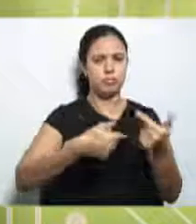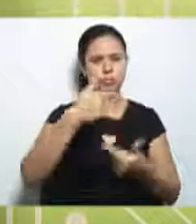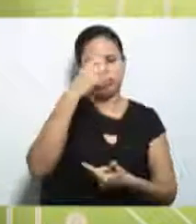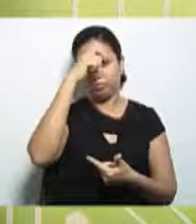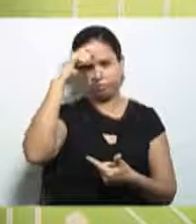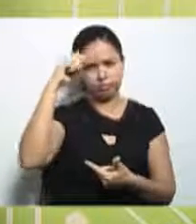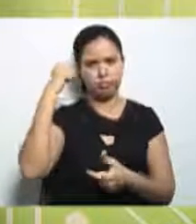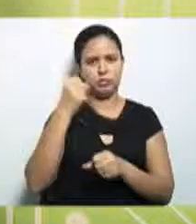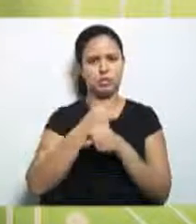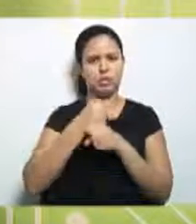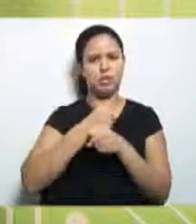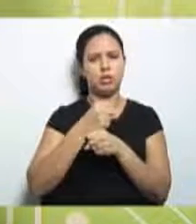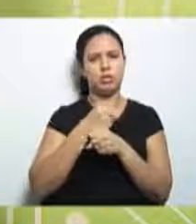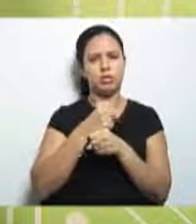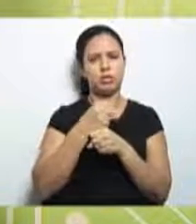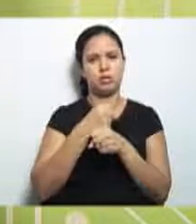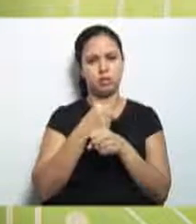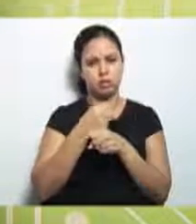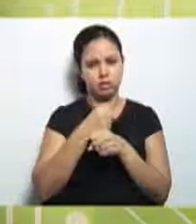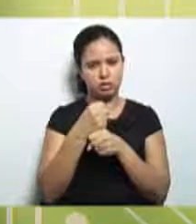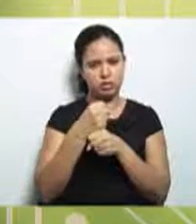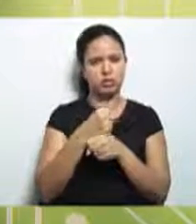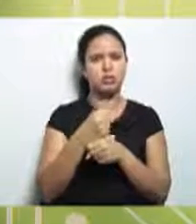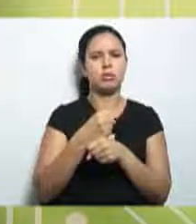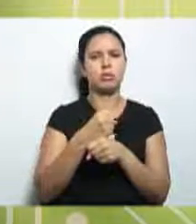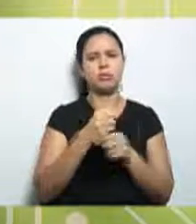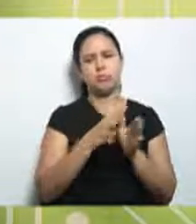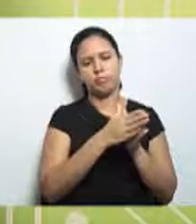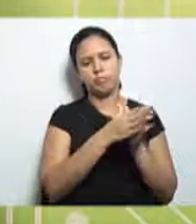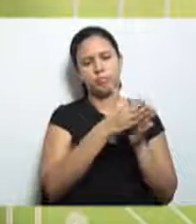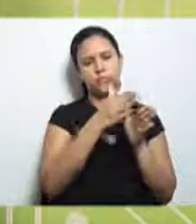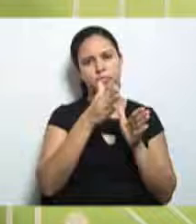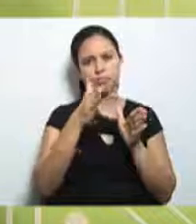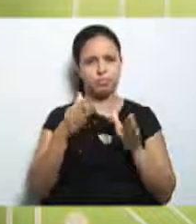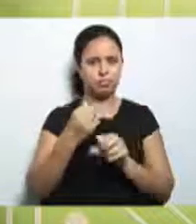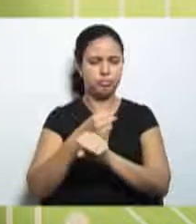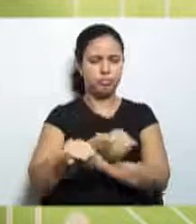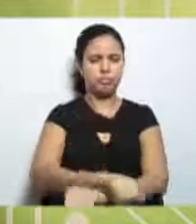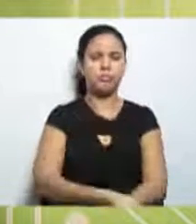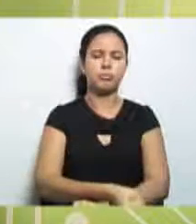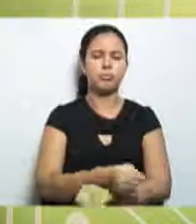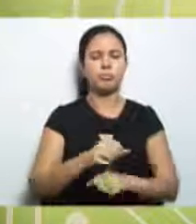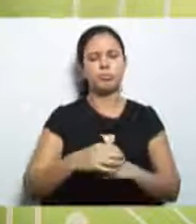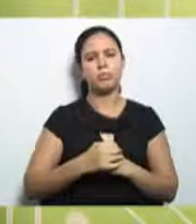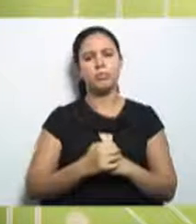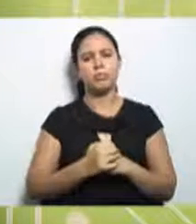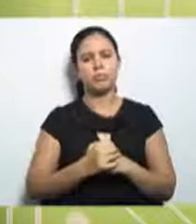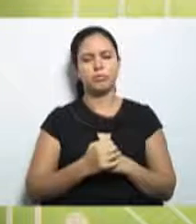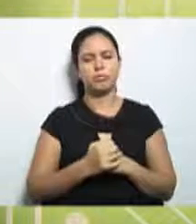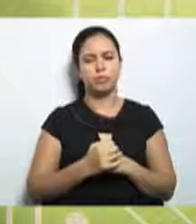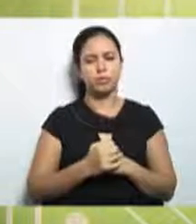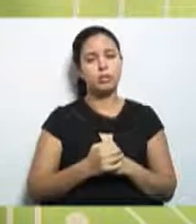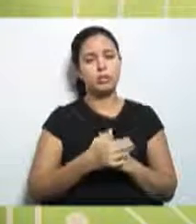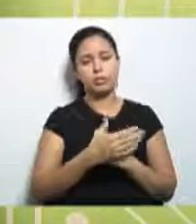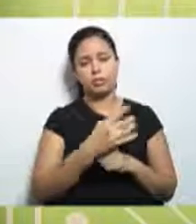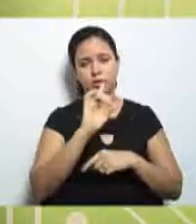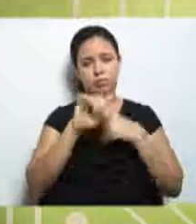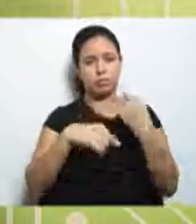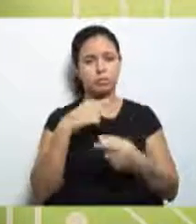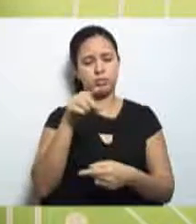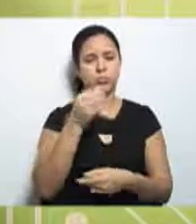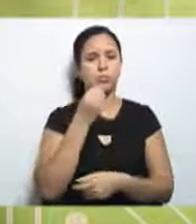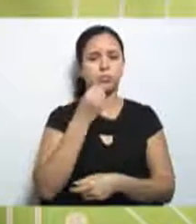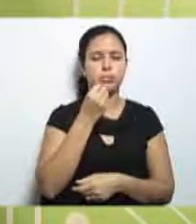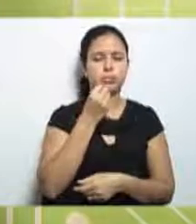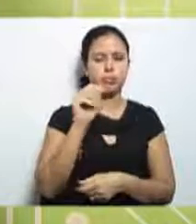por um longo período de tempo, né? Tanto que isso marca, vocês vão ter oportunidade, se ainda